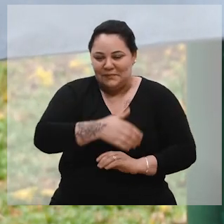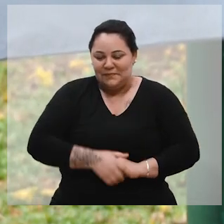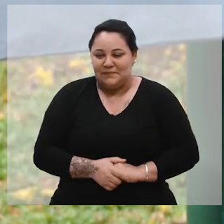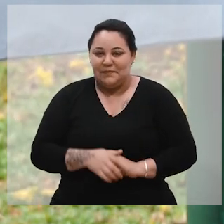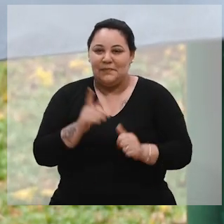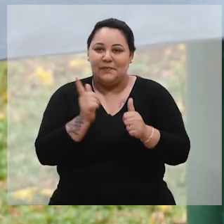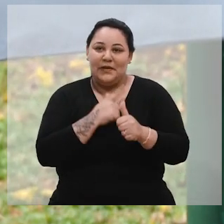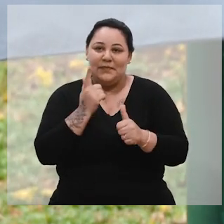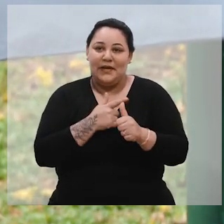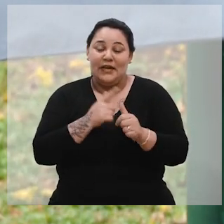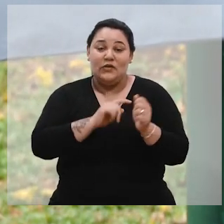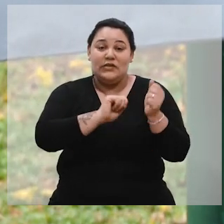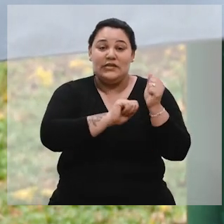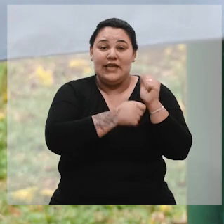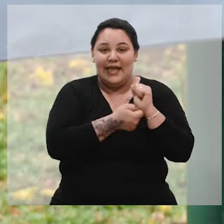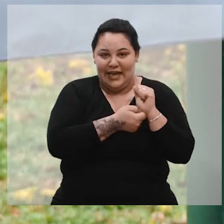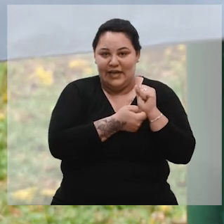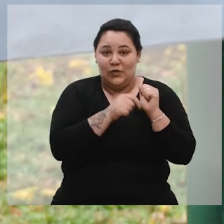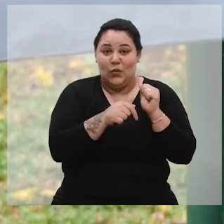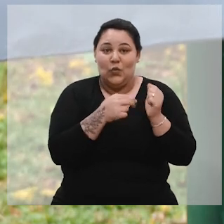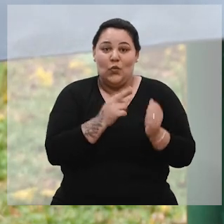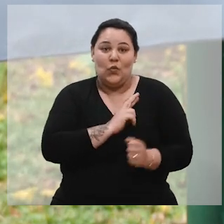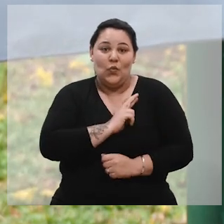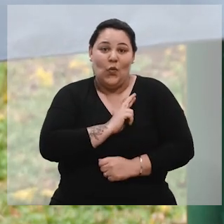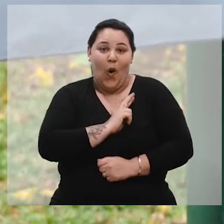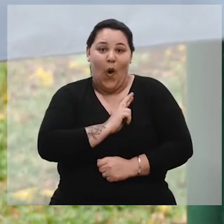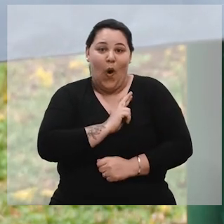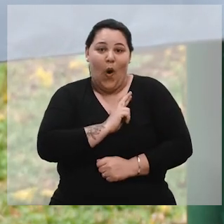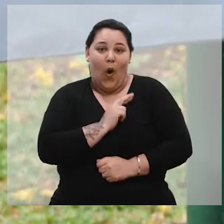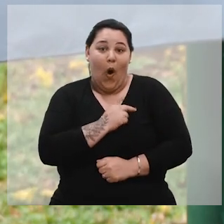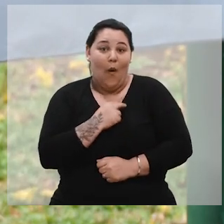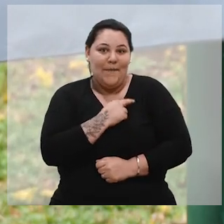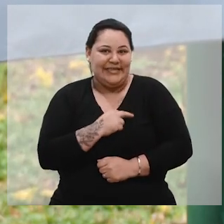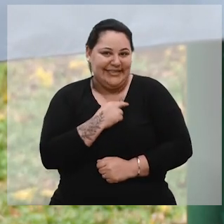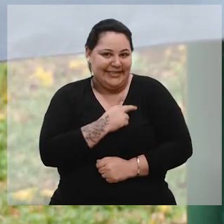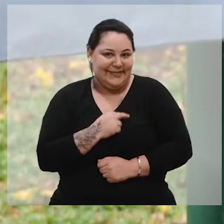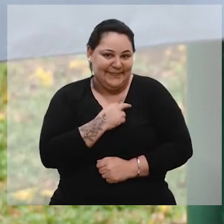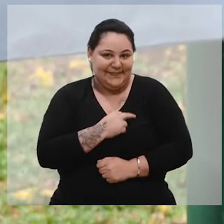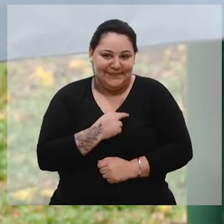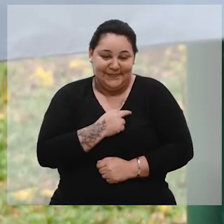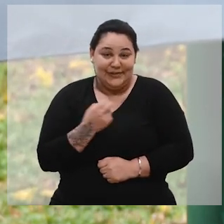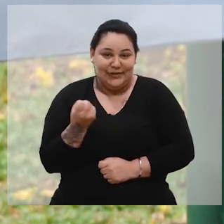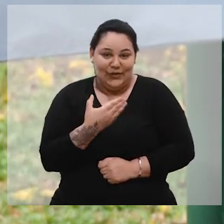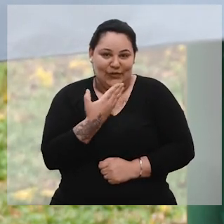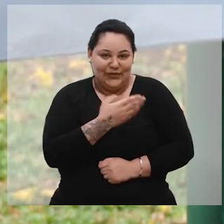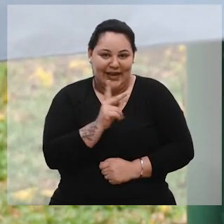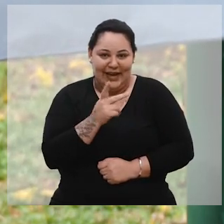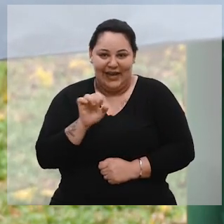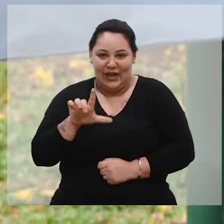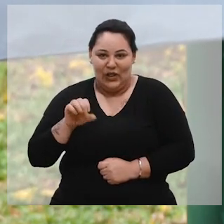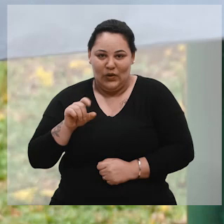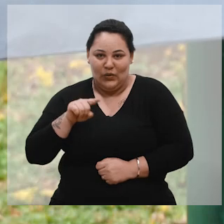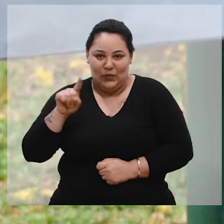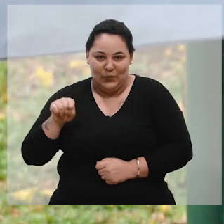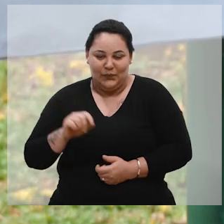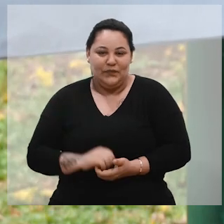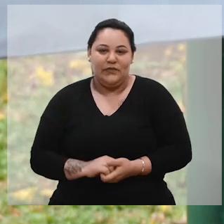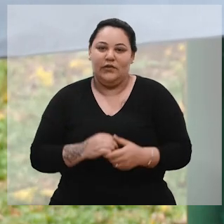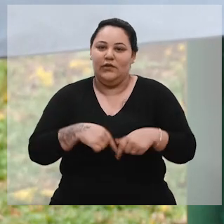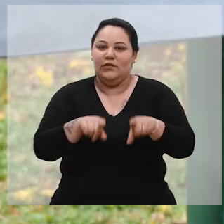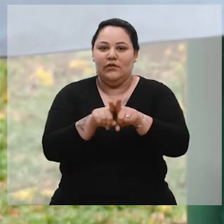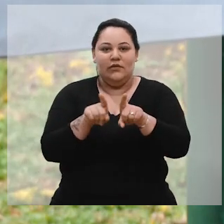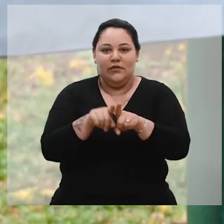da Escaramuça, um romance repaginado, digamos assim, revista e ampliado da Elô. E o